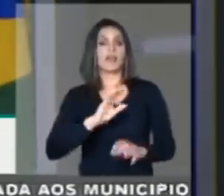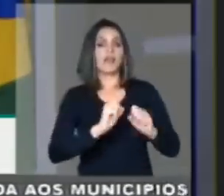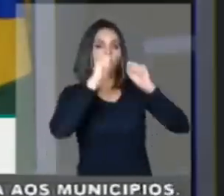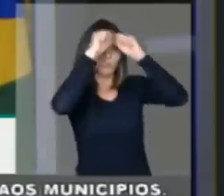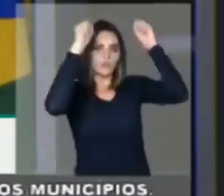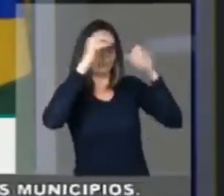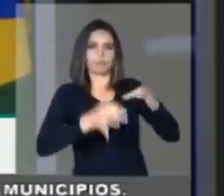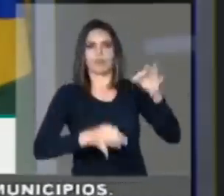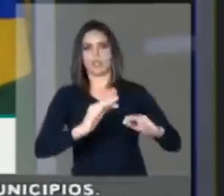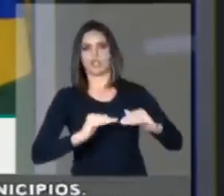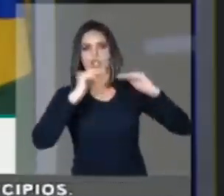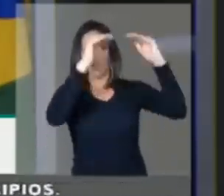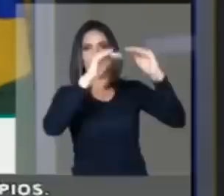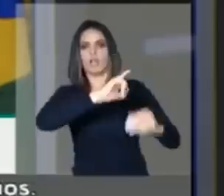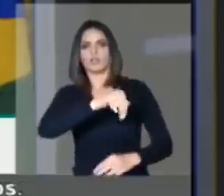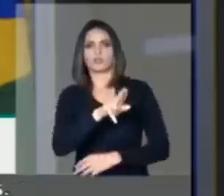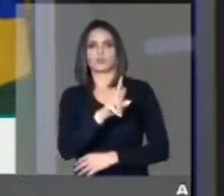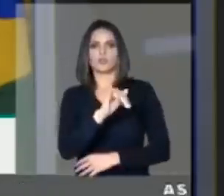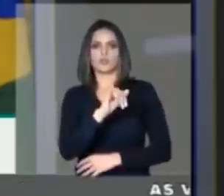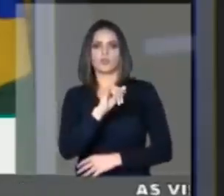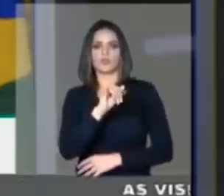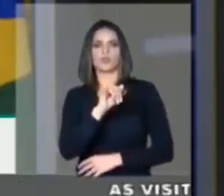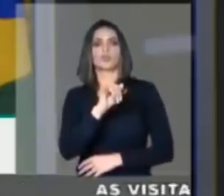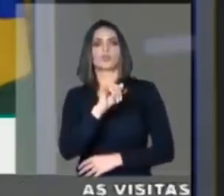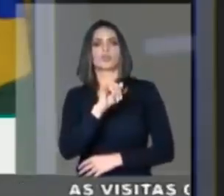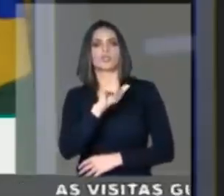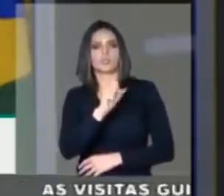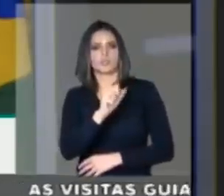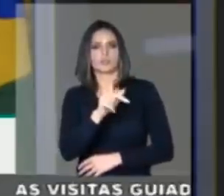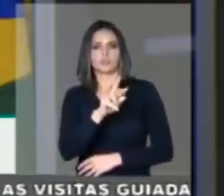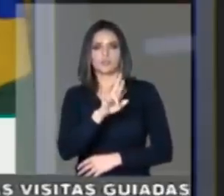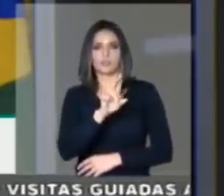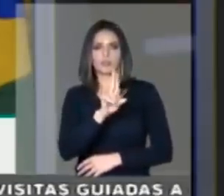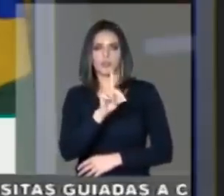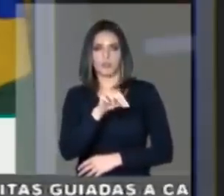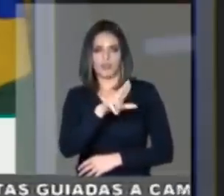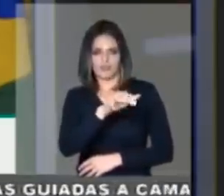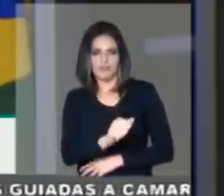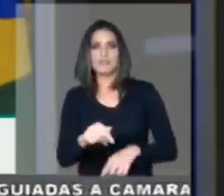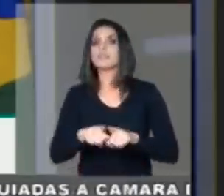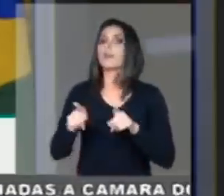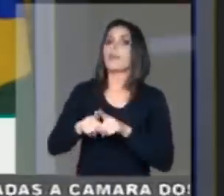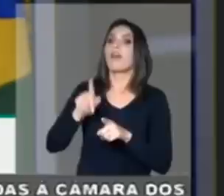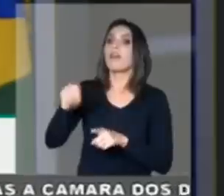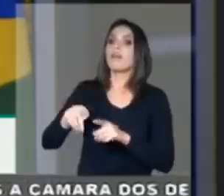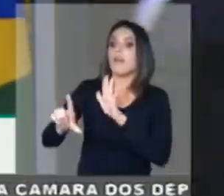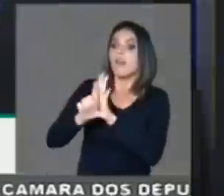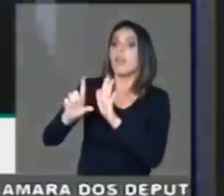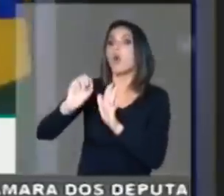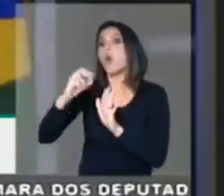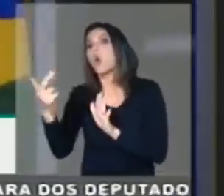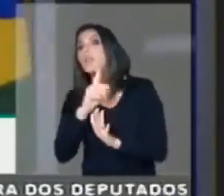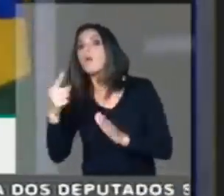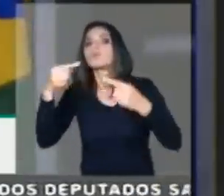de jurisprudência e matéria de legalidade em relação ao, quando diz respeito ao Superior Tribunal de Justiça e